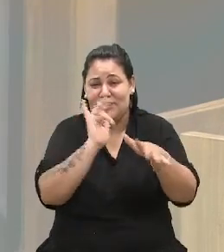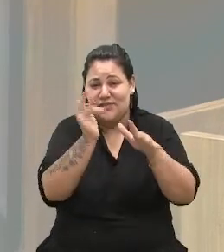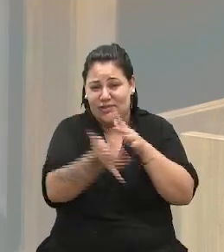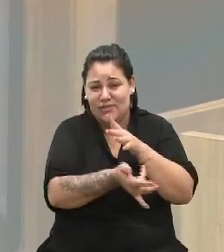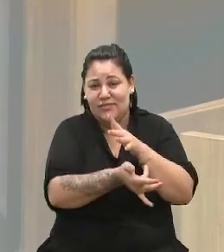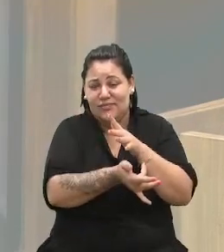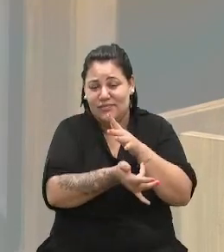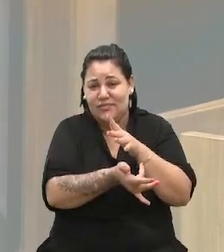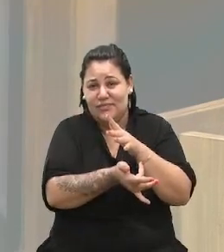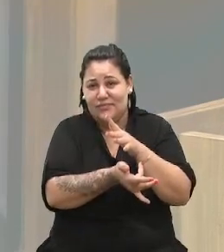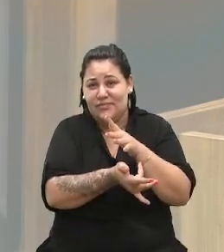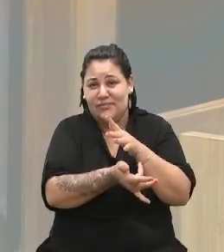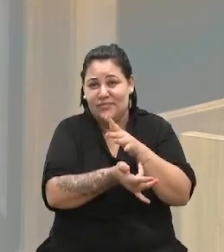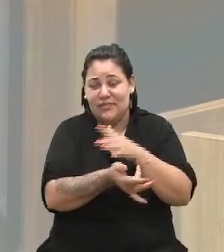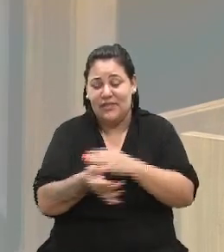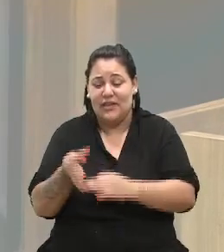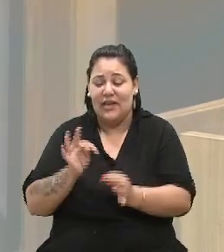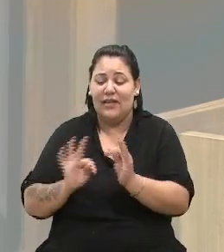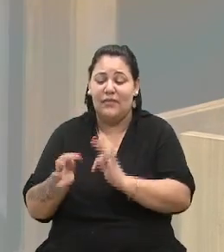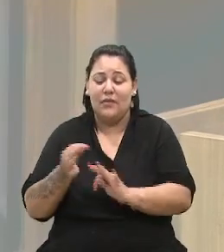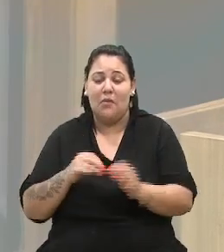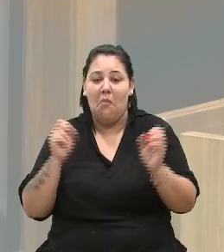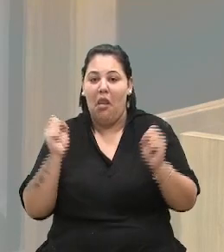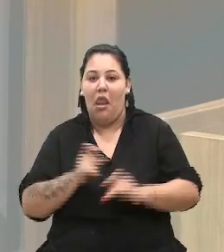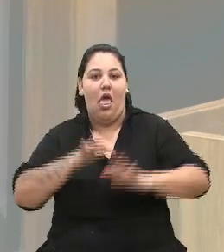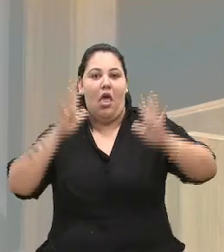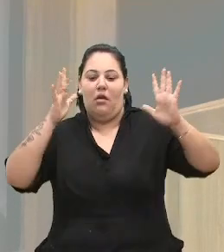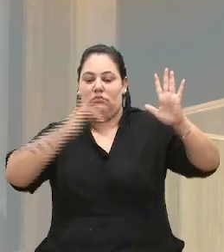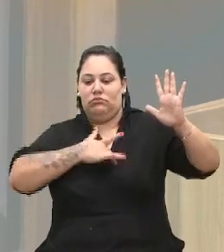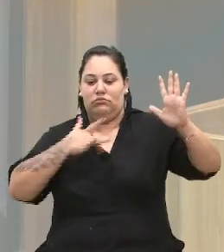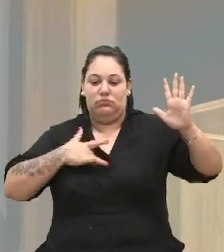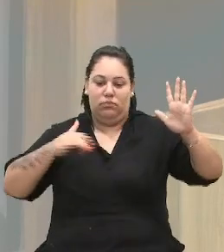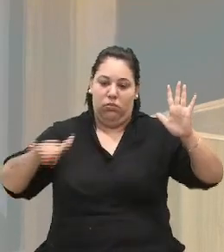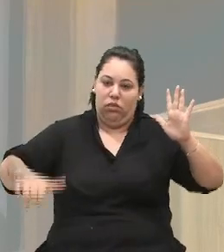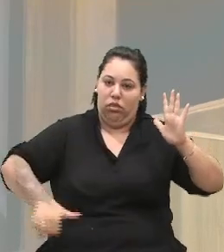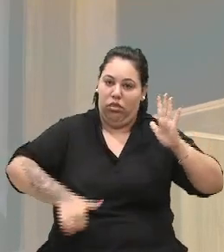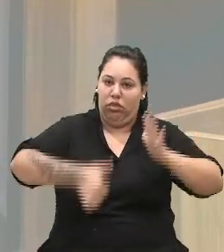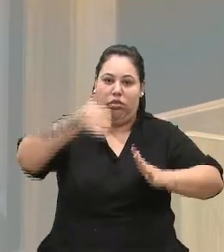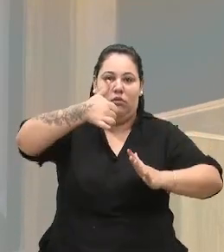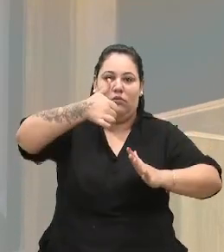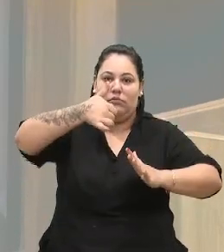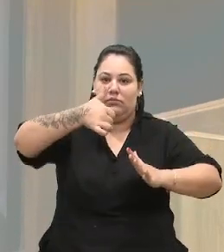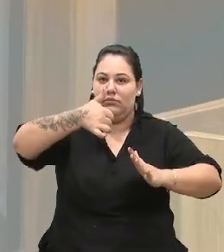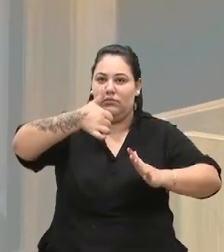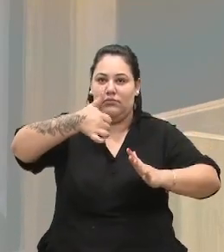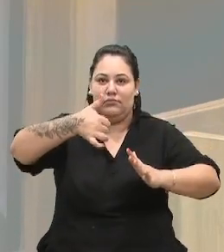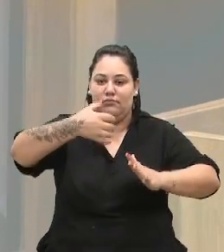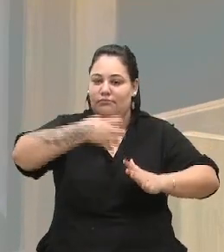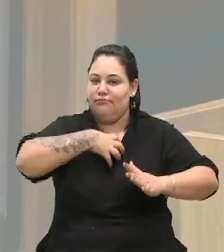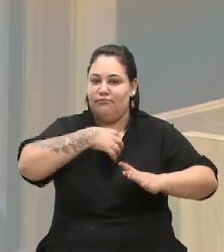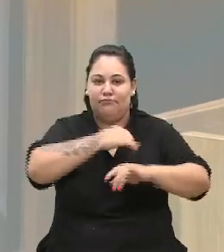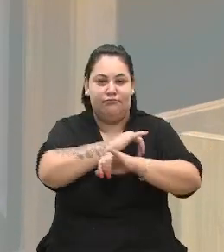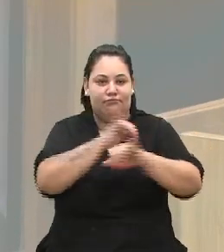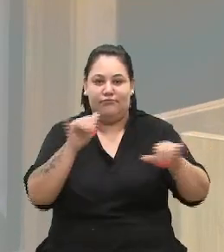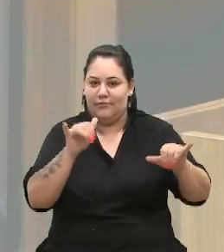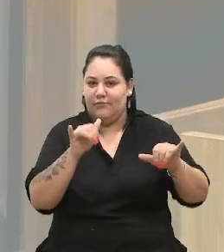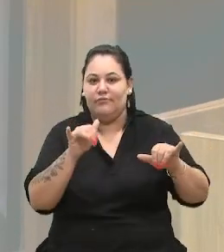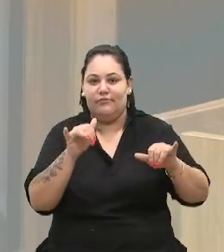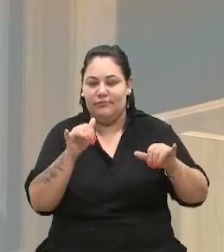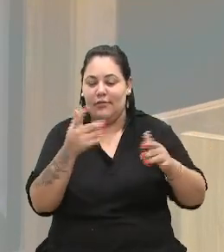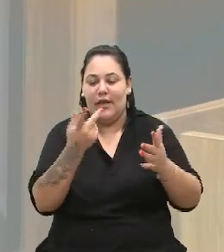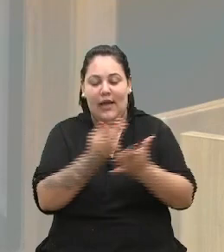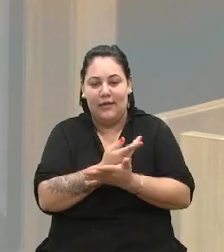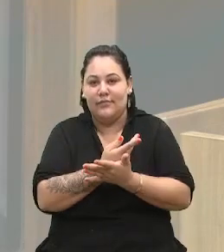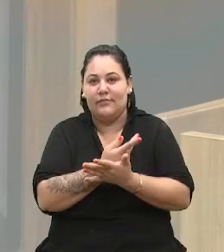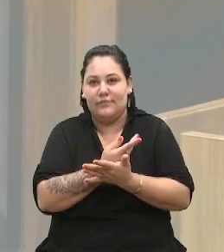vezes tratamentos milagrosos que aparecem ali, divulgados de forma extremamente equivocada, que infelizmente